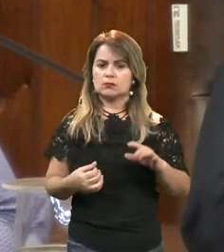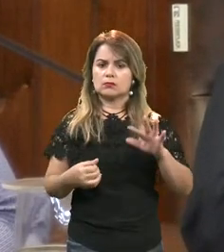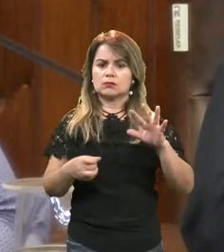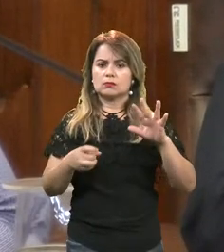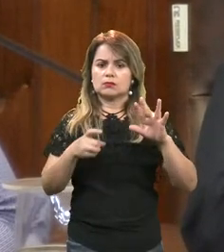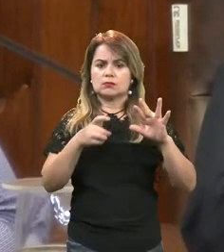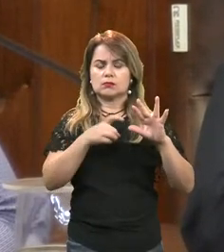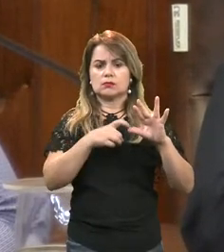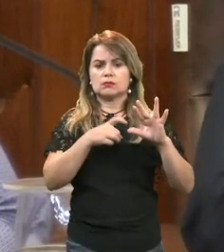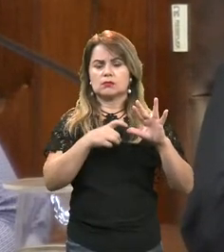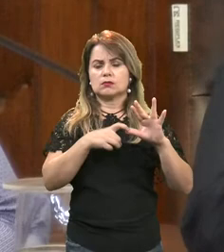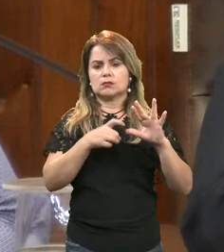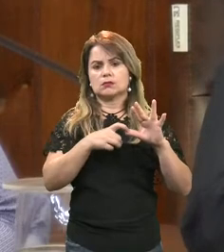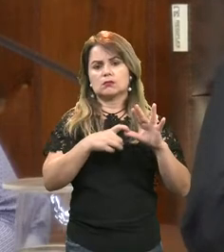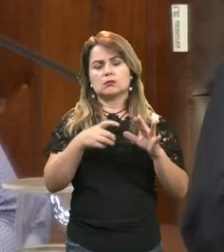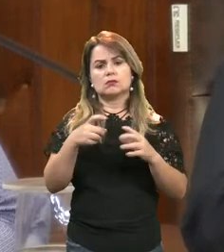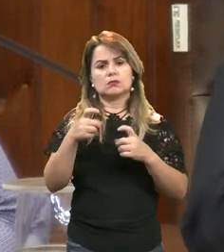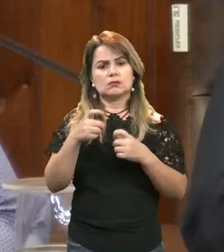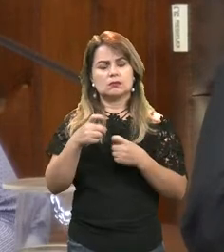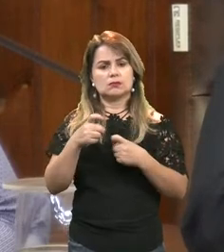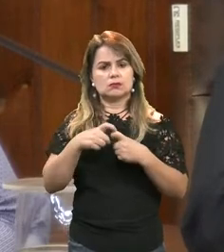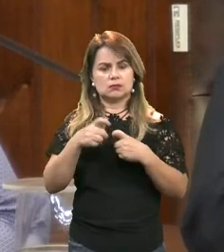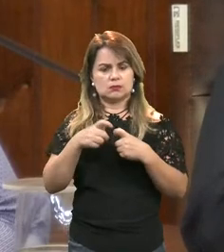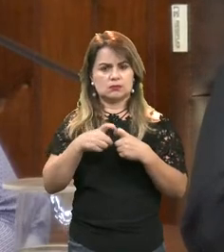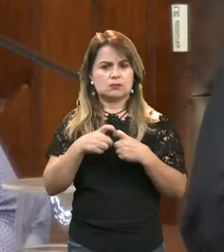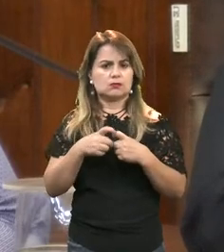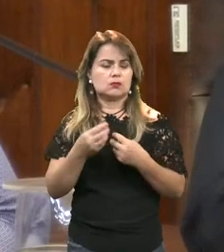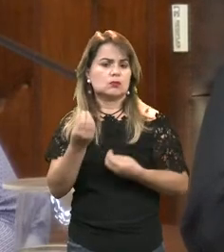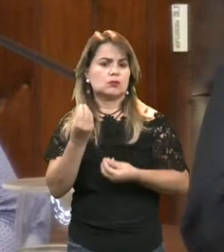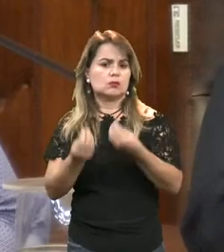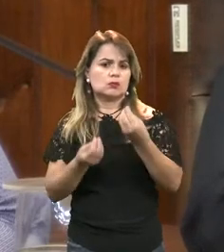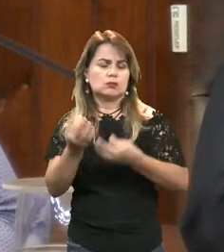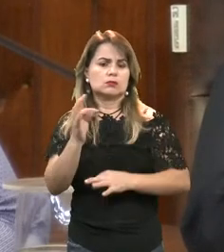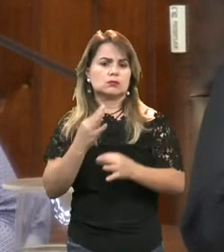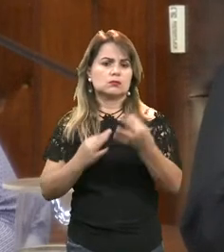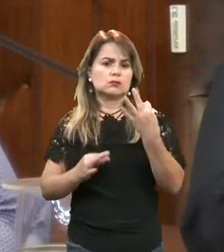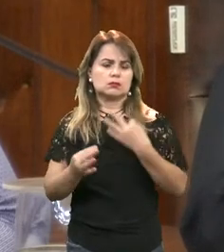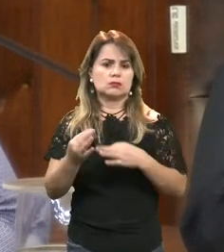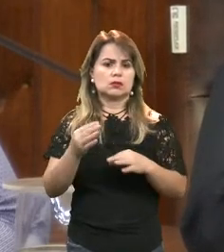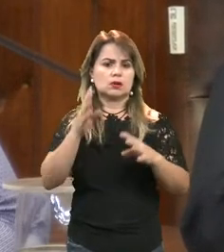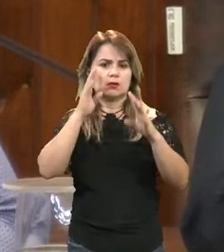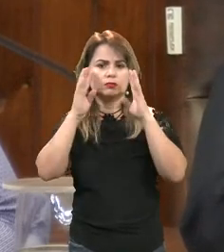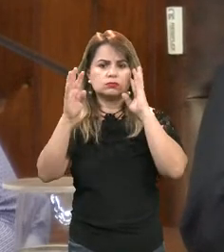no Brasil para tratamento da epilepsia, do autismo,